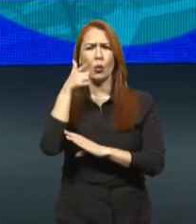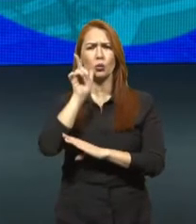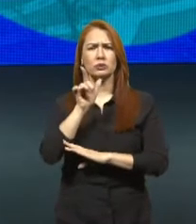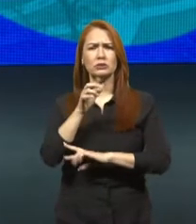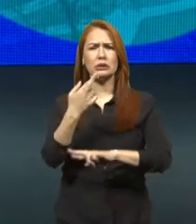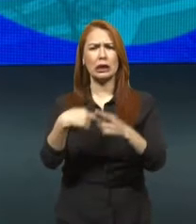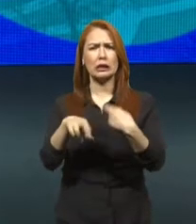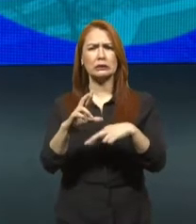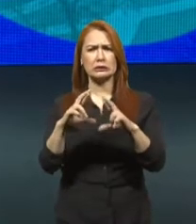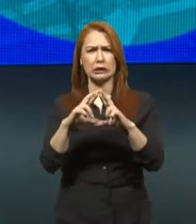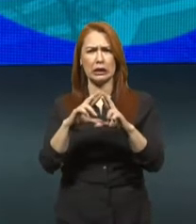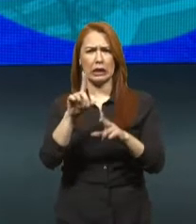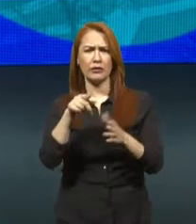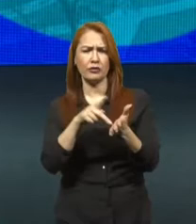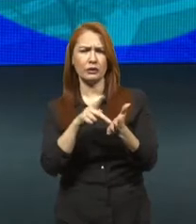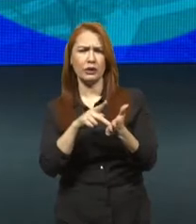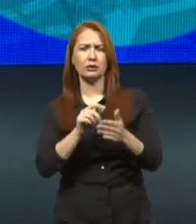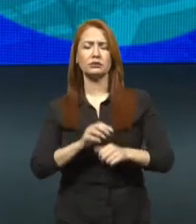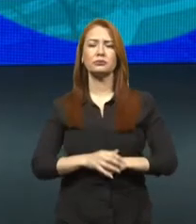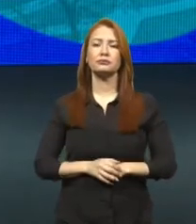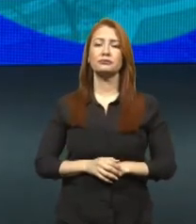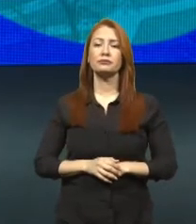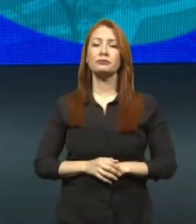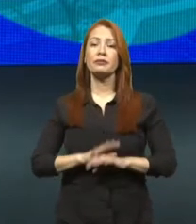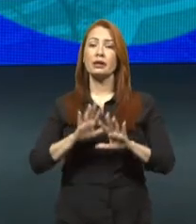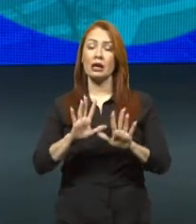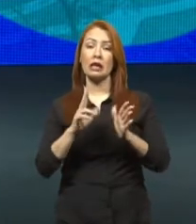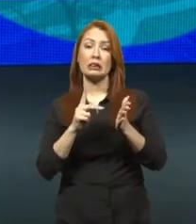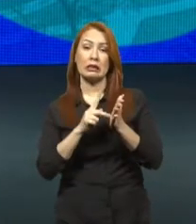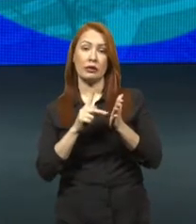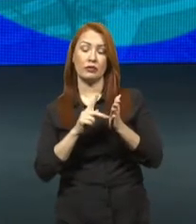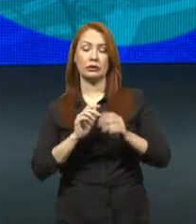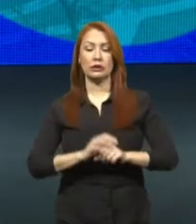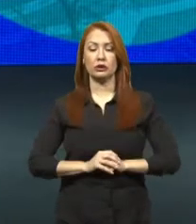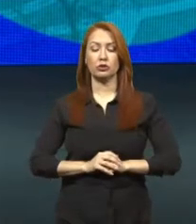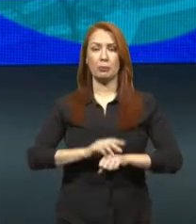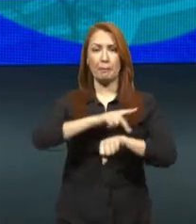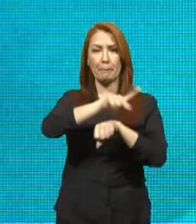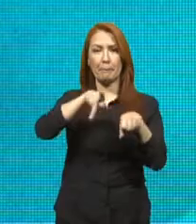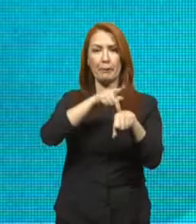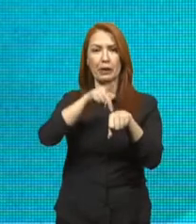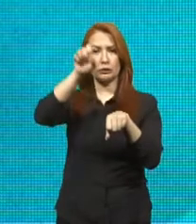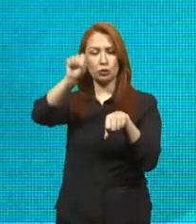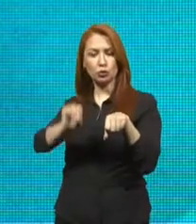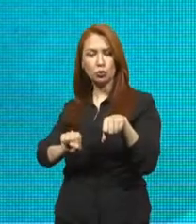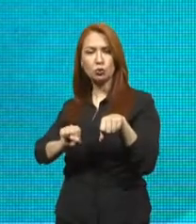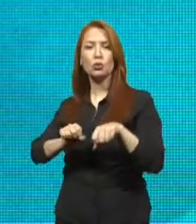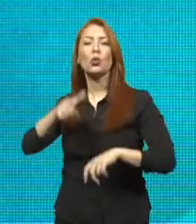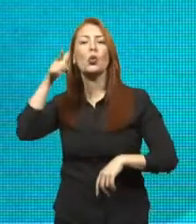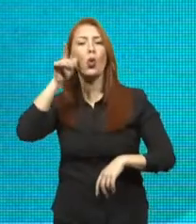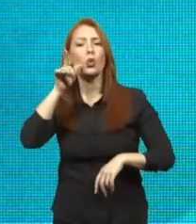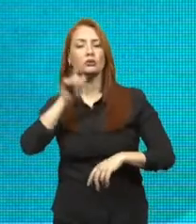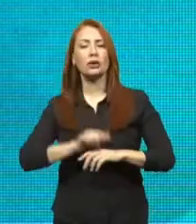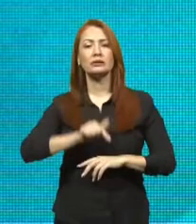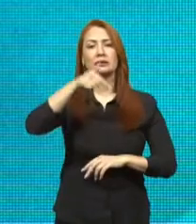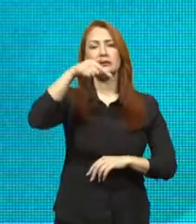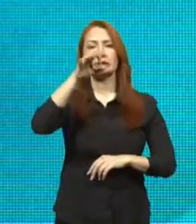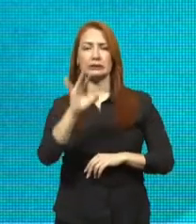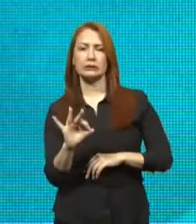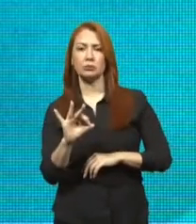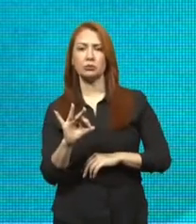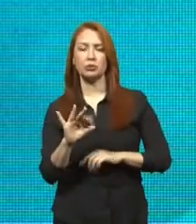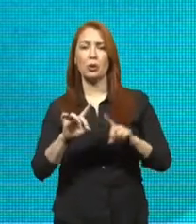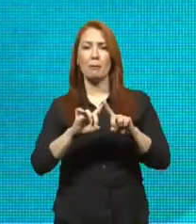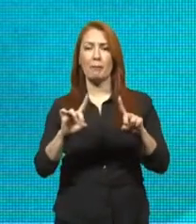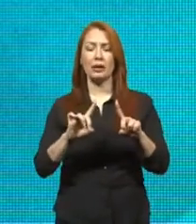consegue ser reciclado, é isso mesmo, né? Na parte sul do país, a gente consegue chegar a 7%. Mas a